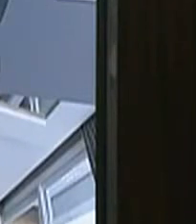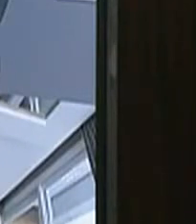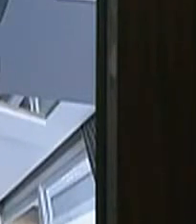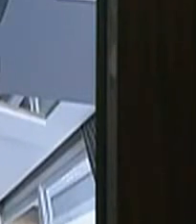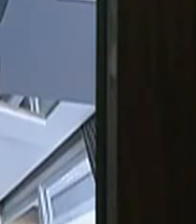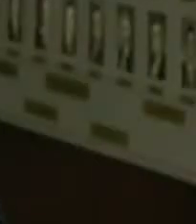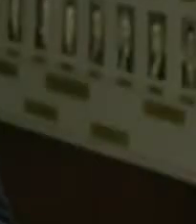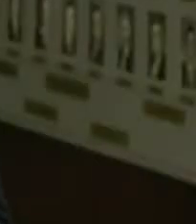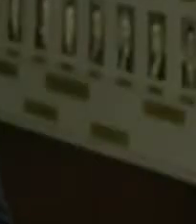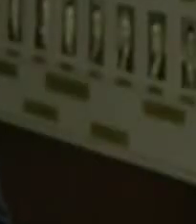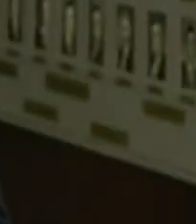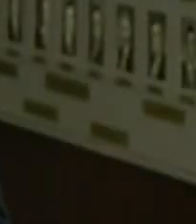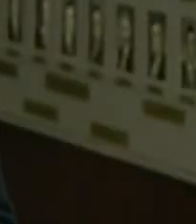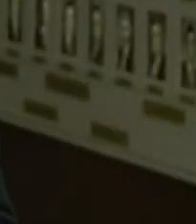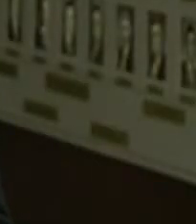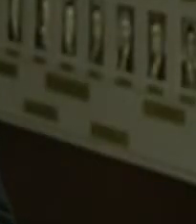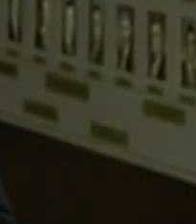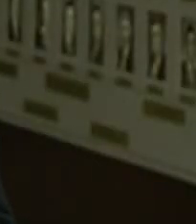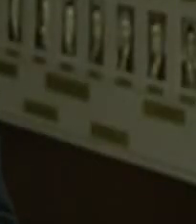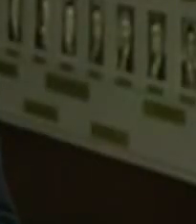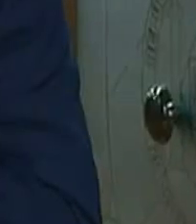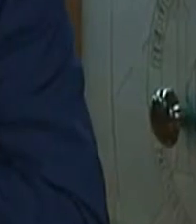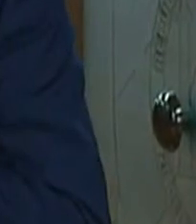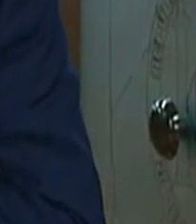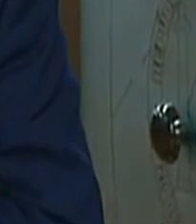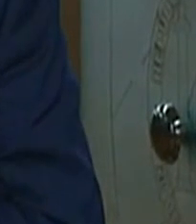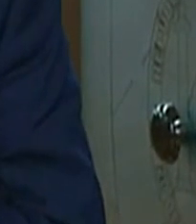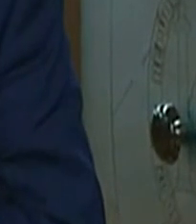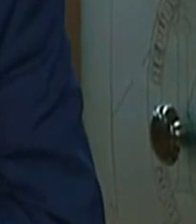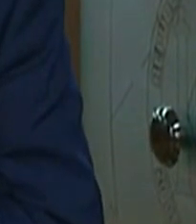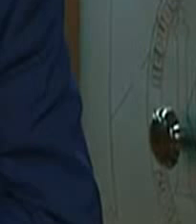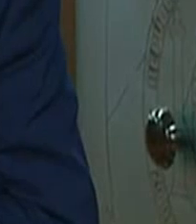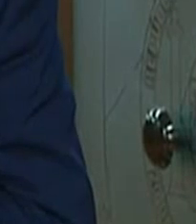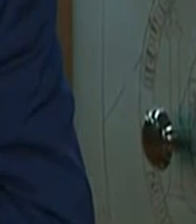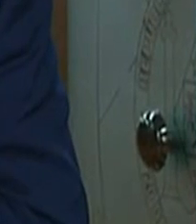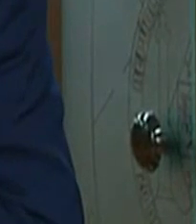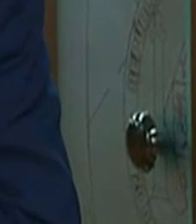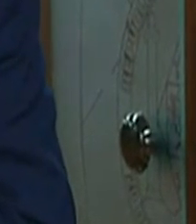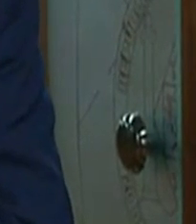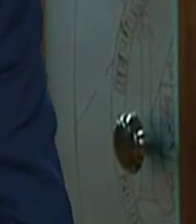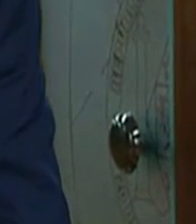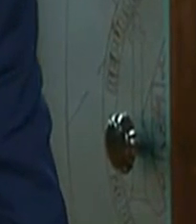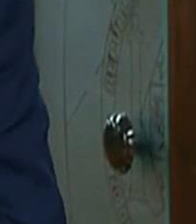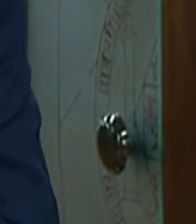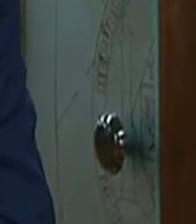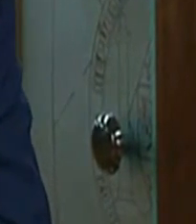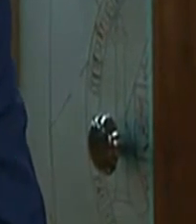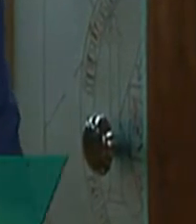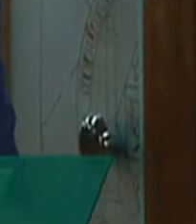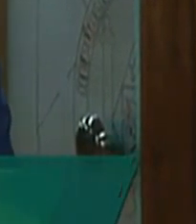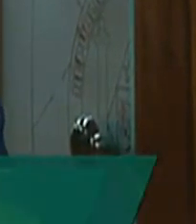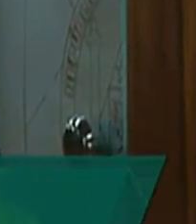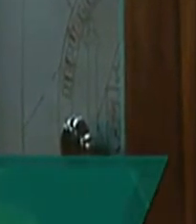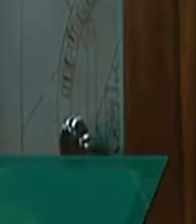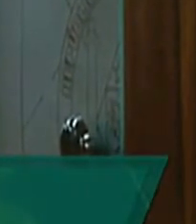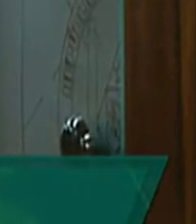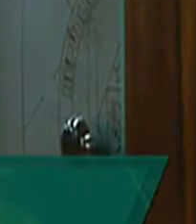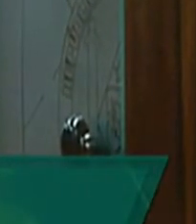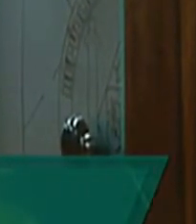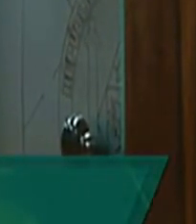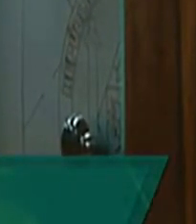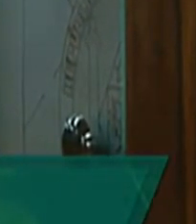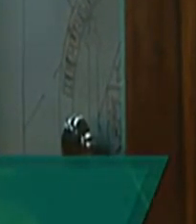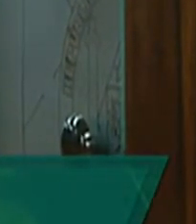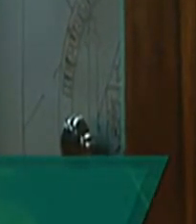de votações para a semana que vem. E para a próxima semana, na sessão do dia 1º de julho,